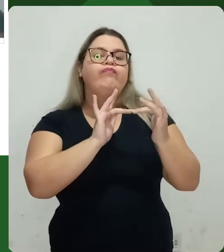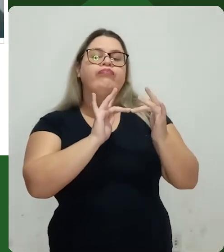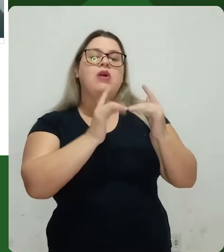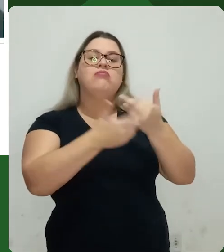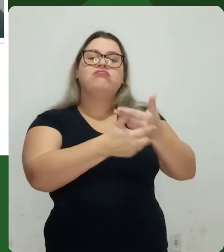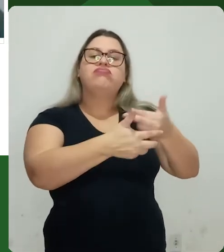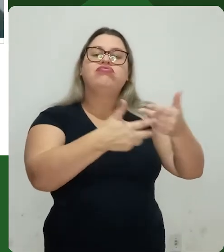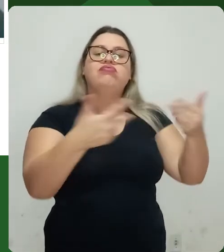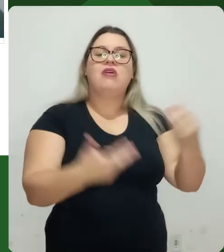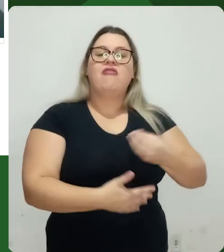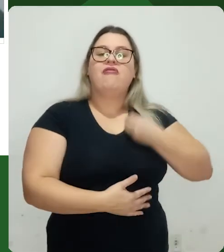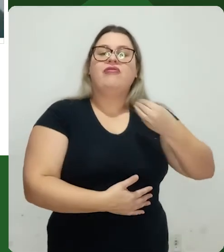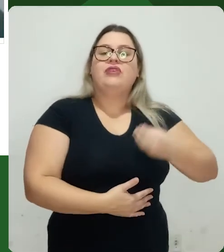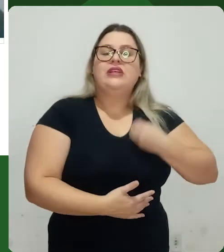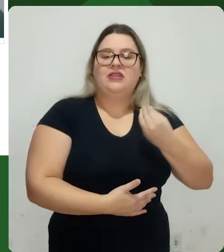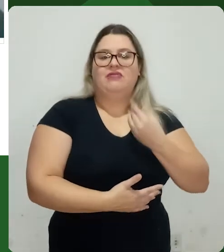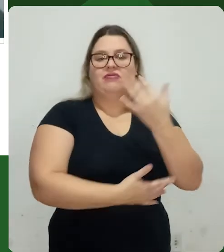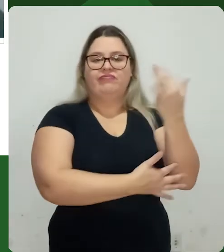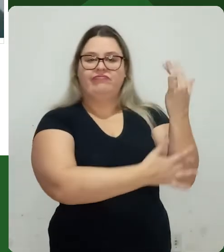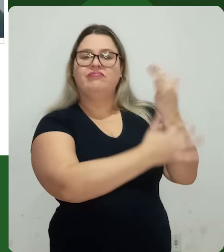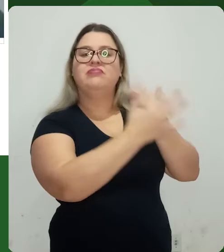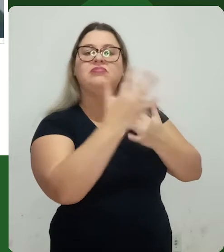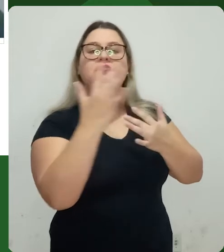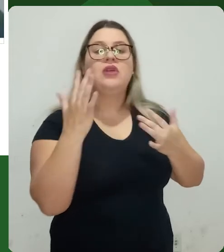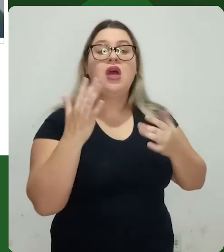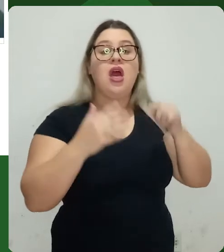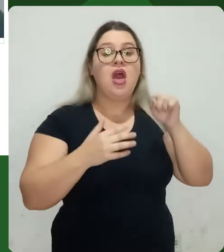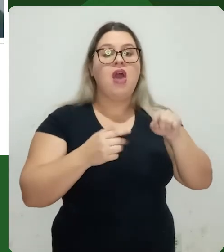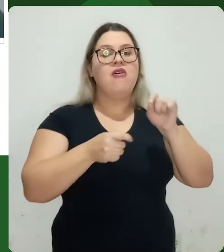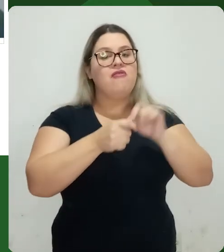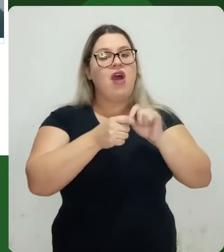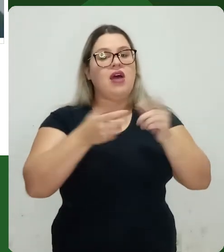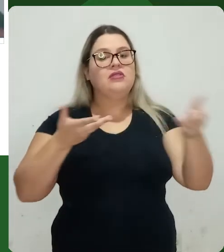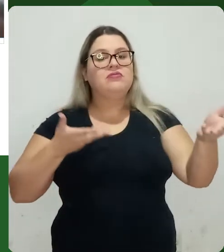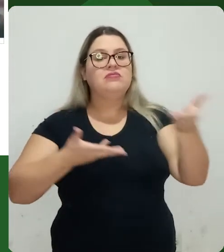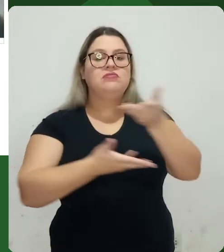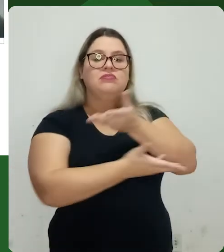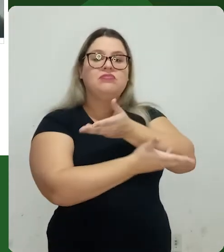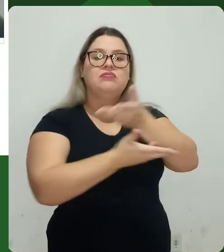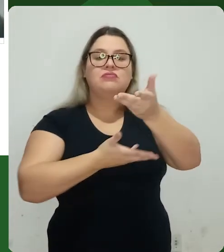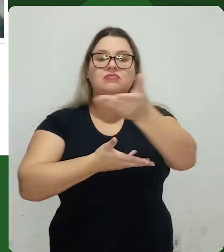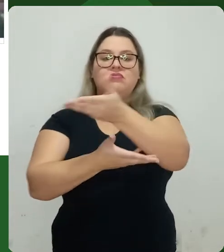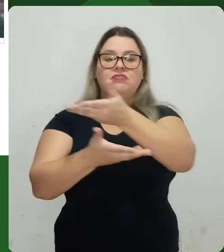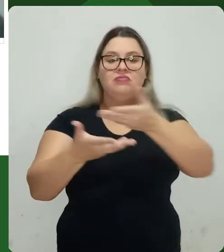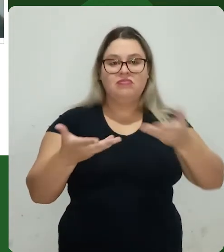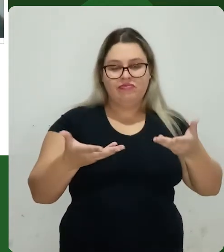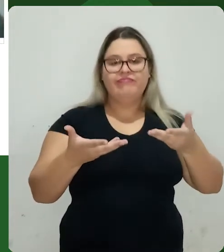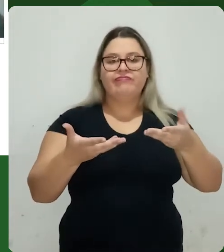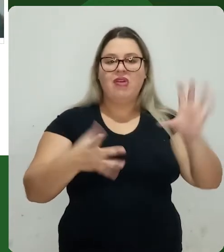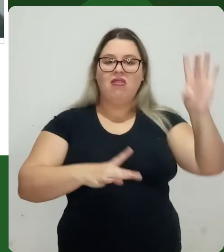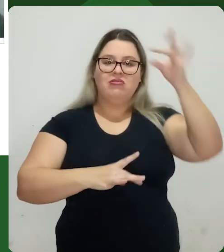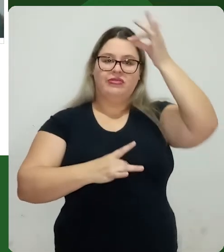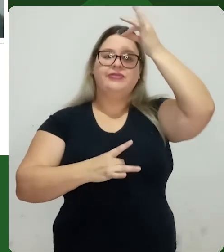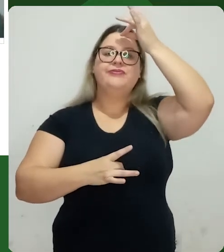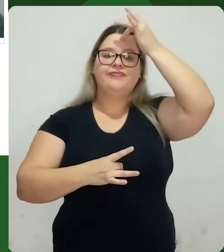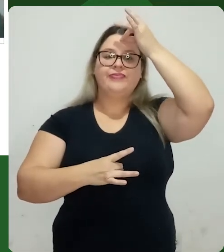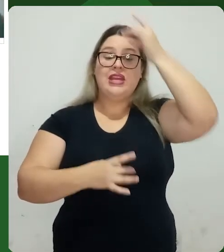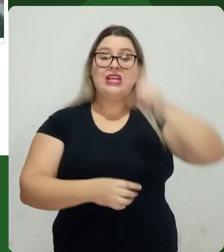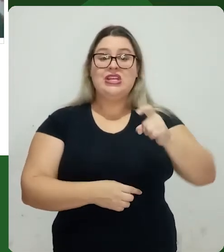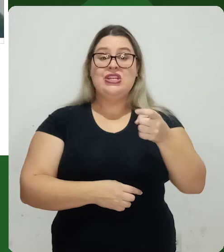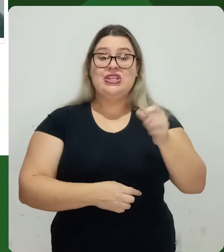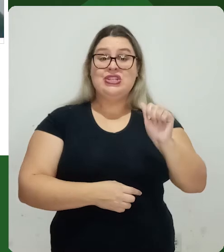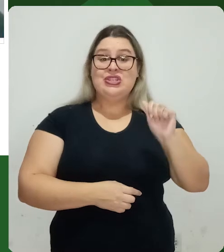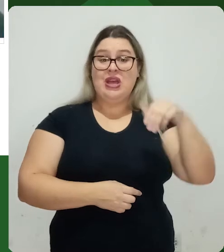conexões entre os seres vivos, a natureza, os elementos humanos vivos e não vivos, e que ele faria essa interlocução entre as diferentes